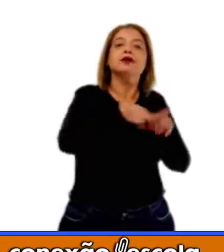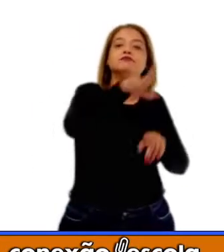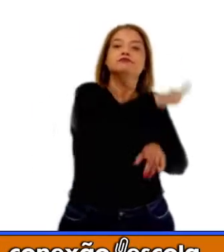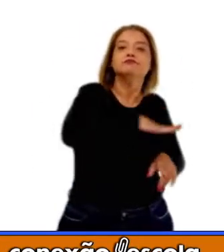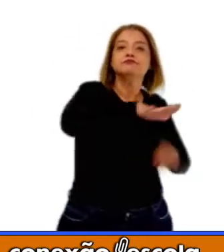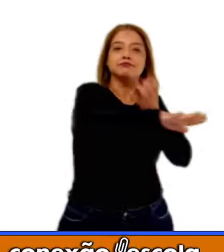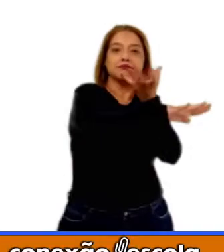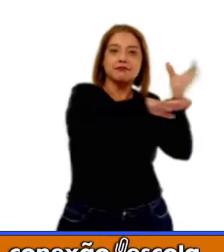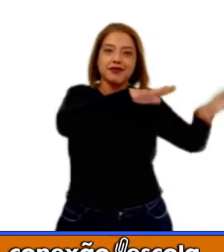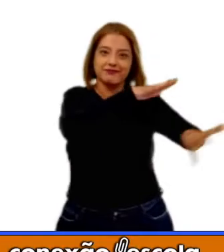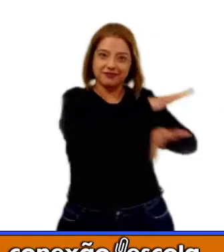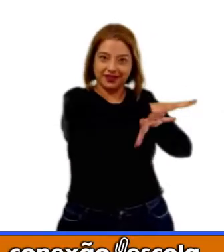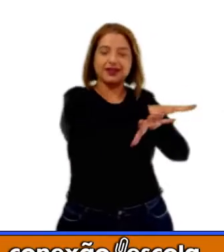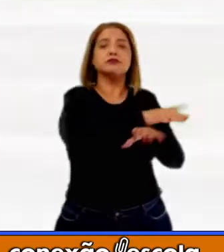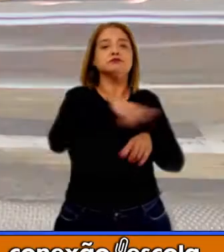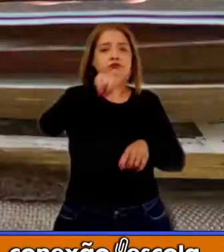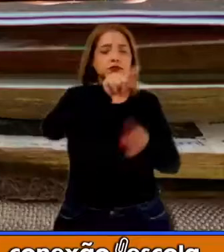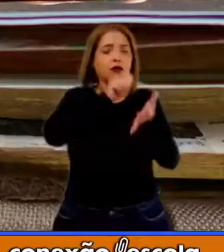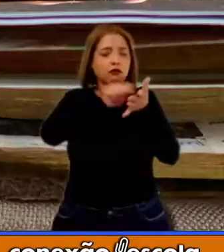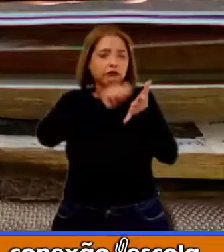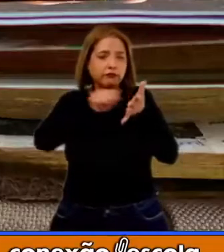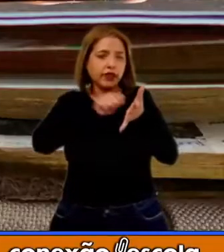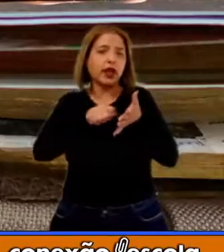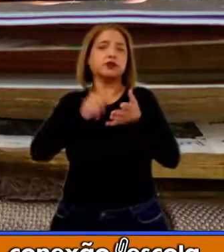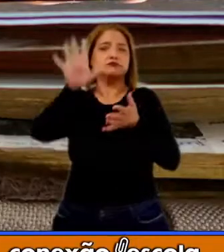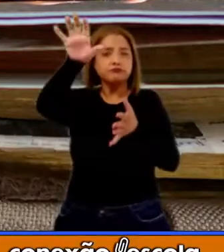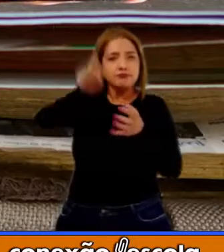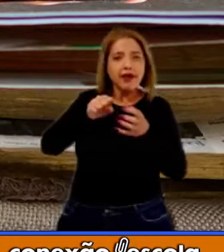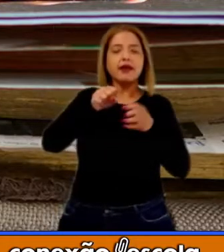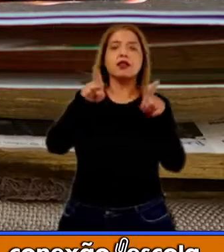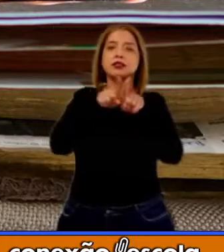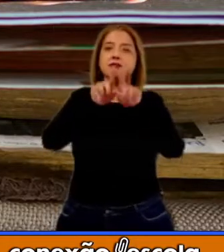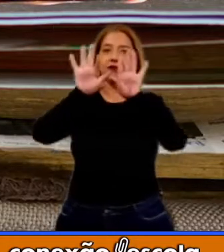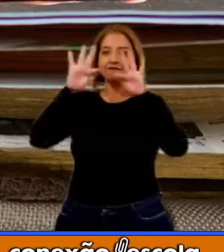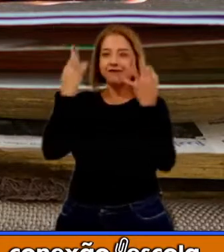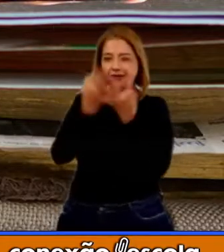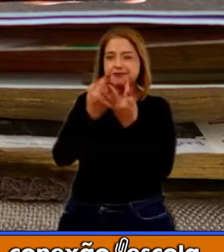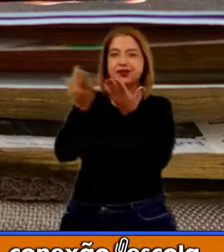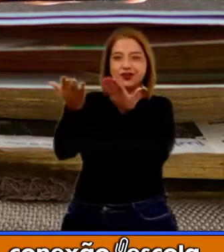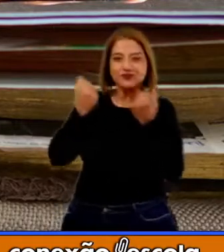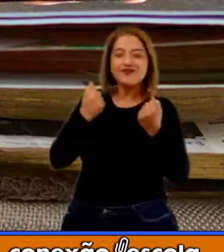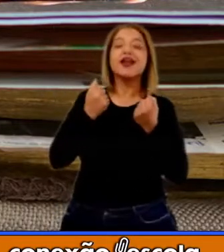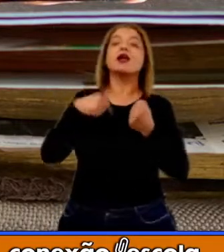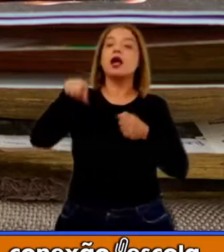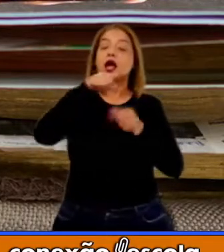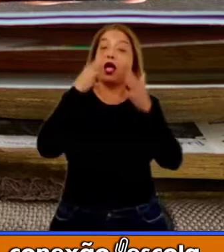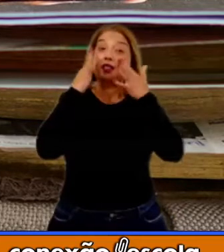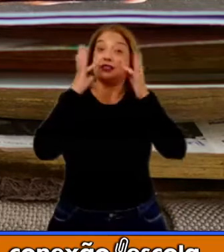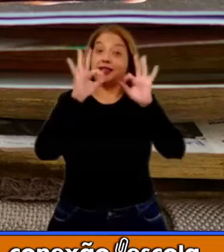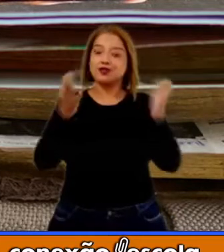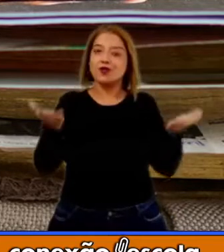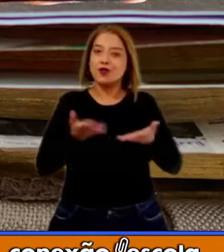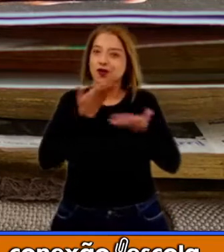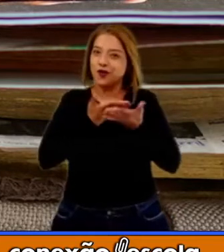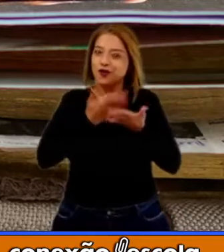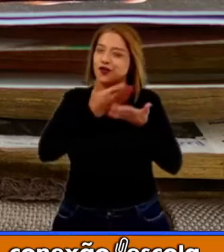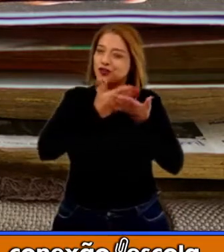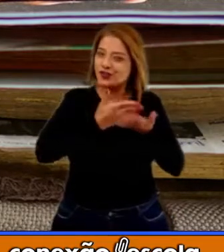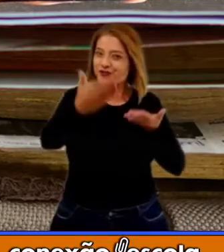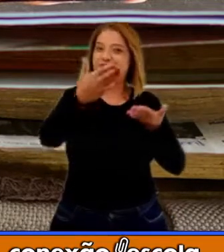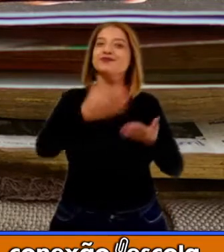caderno, pegue a caneta, convide a família. Preste bastante atenção, porque a nossa aula está